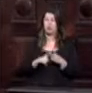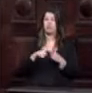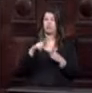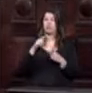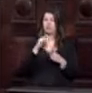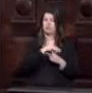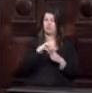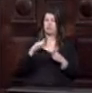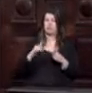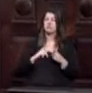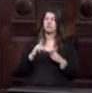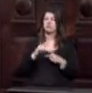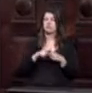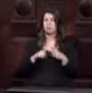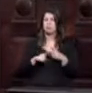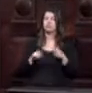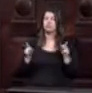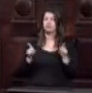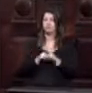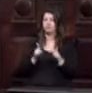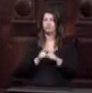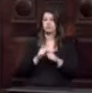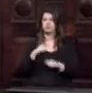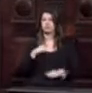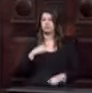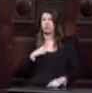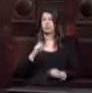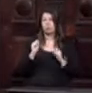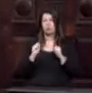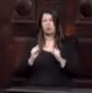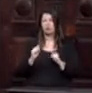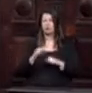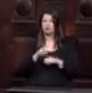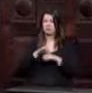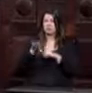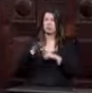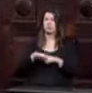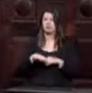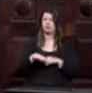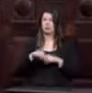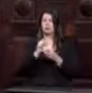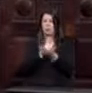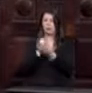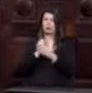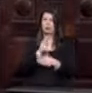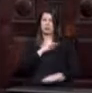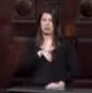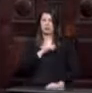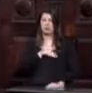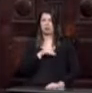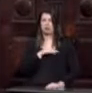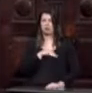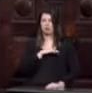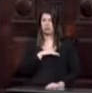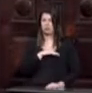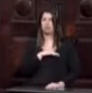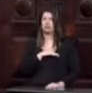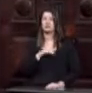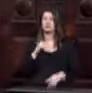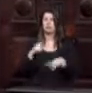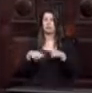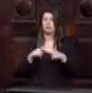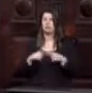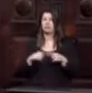haja sobra orçamentária, que essas sobras sejam destinadas ao pagamento de salário e não aos fundos, que depois